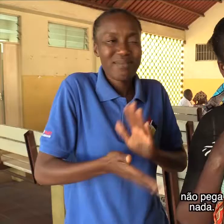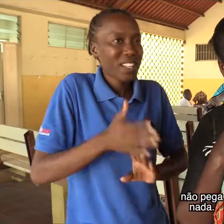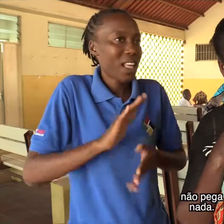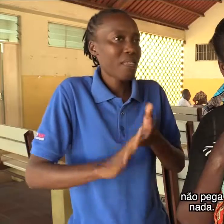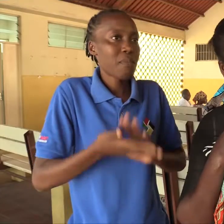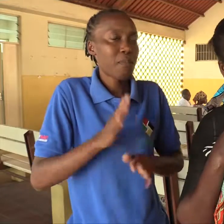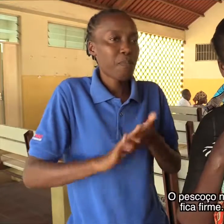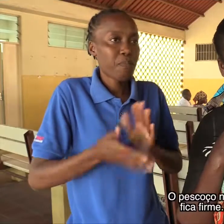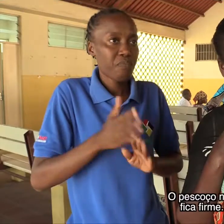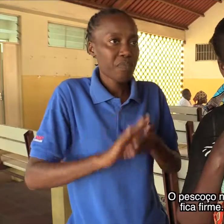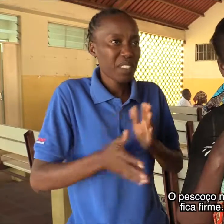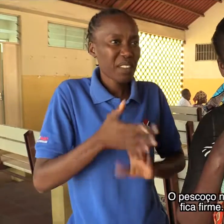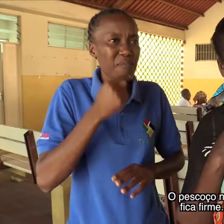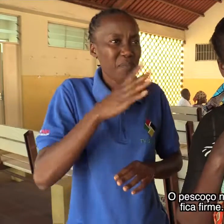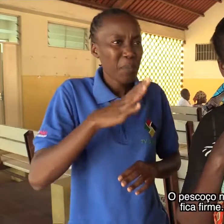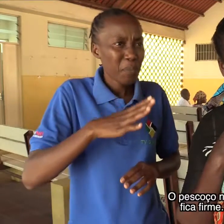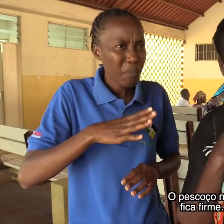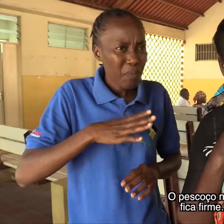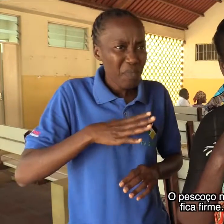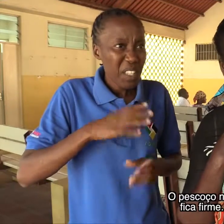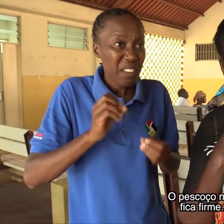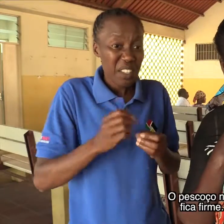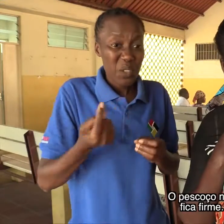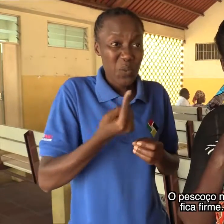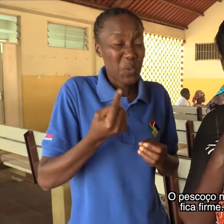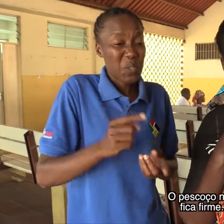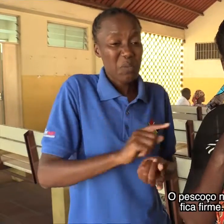o pescoço não segura.